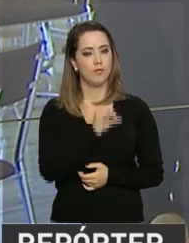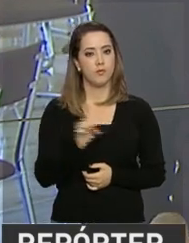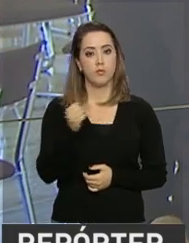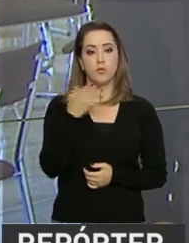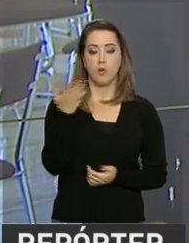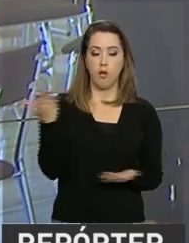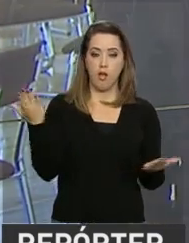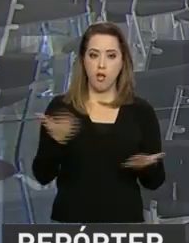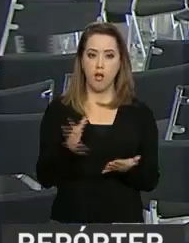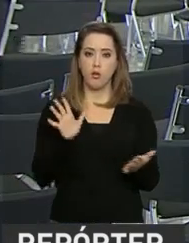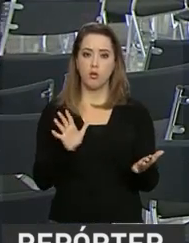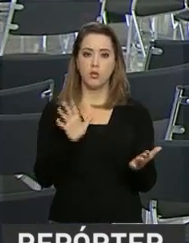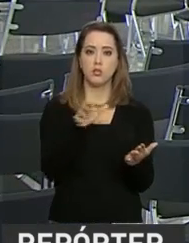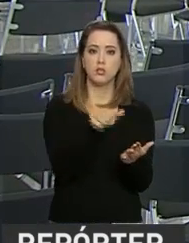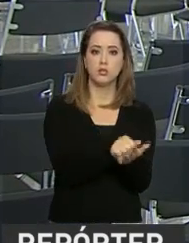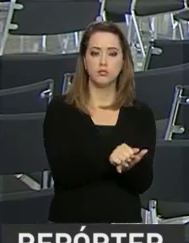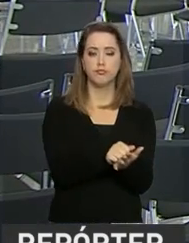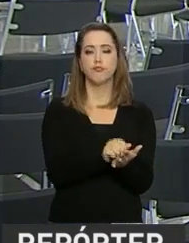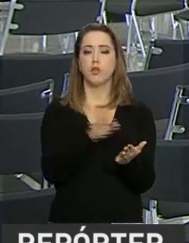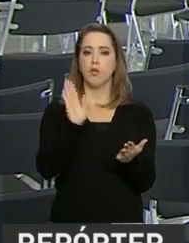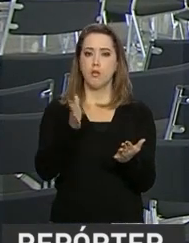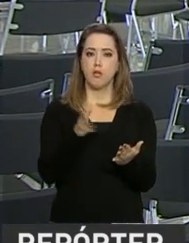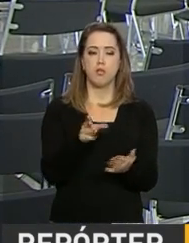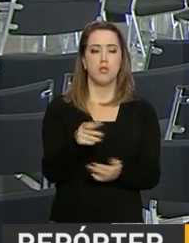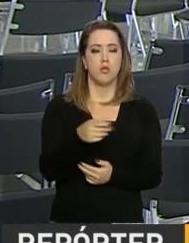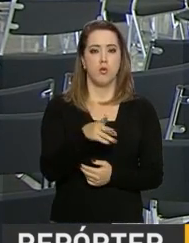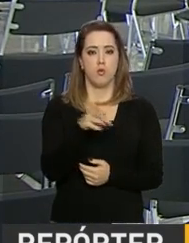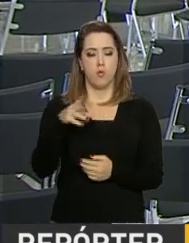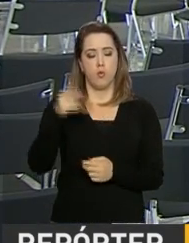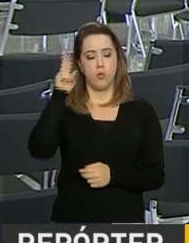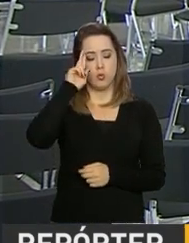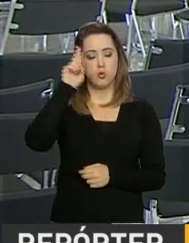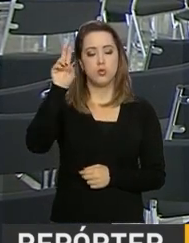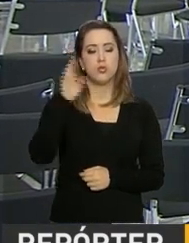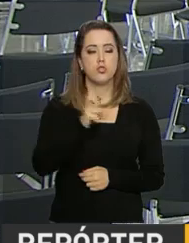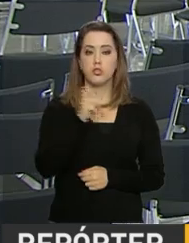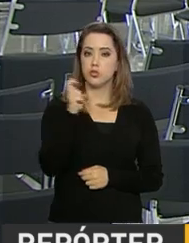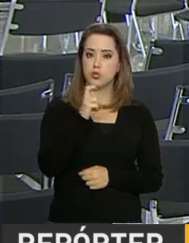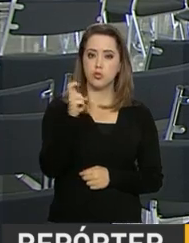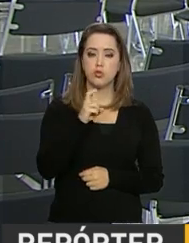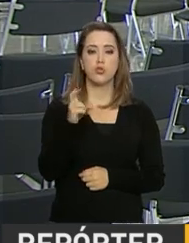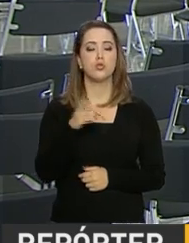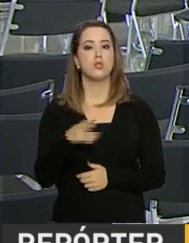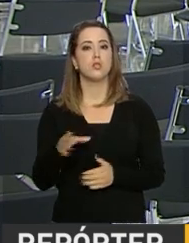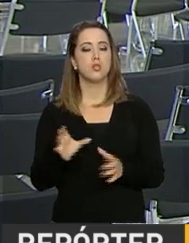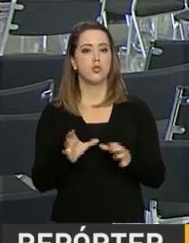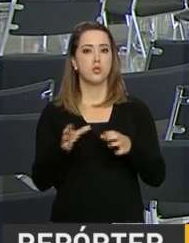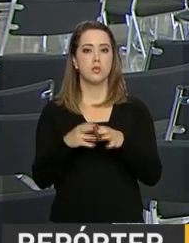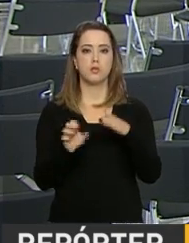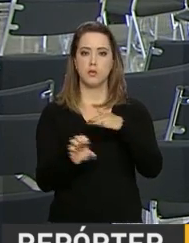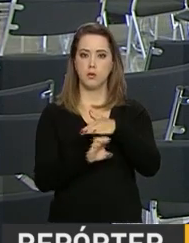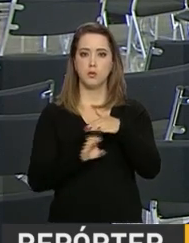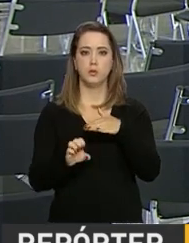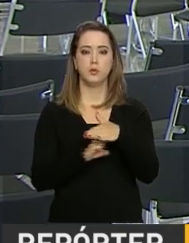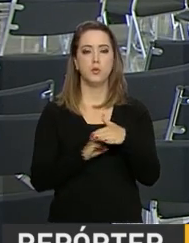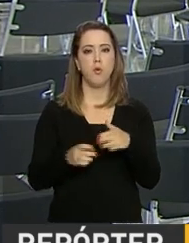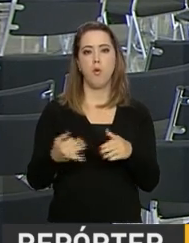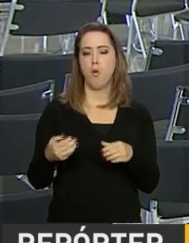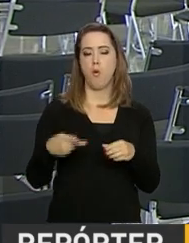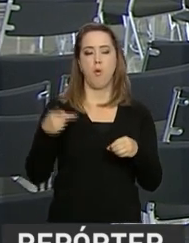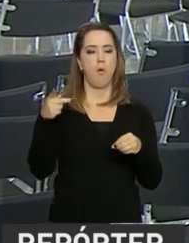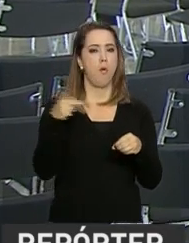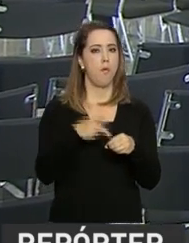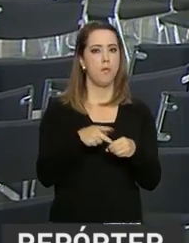tomaram posse agora a pouco os dirigentes de cinco instituições na Petrobras Pedro parente no Instituto de